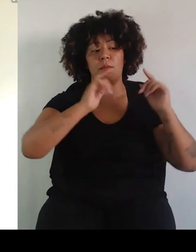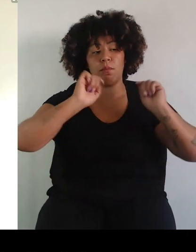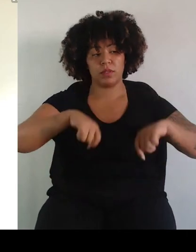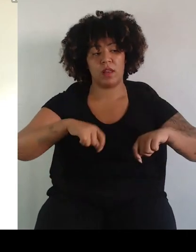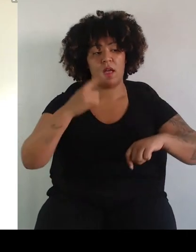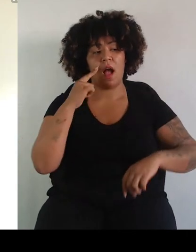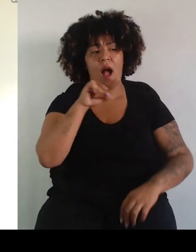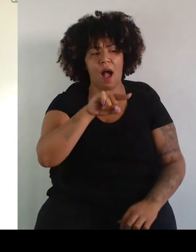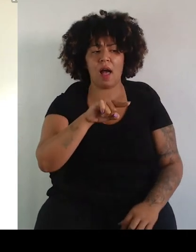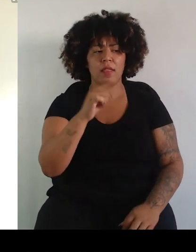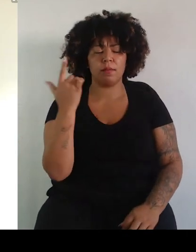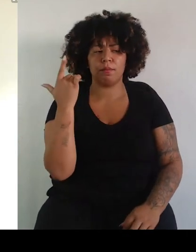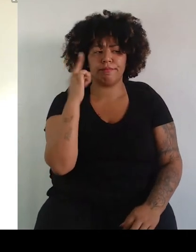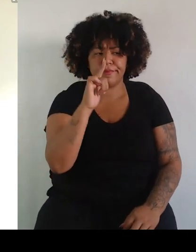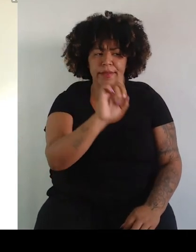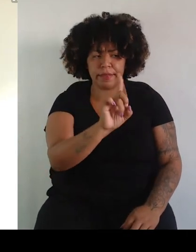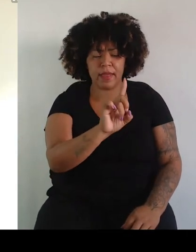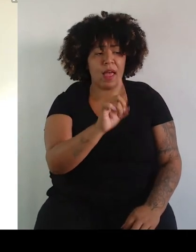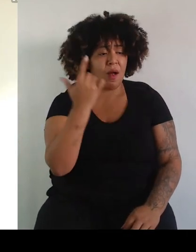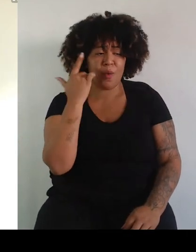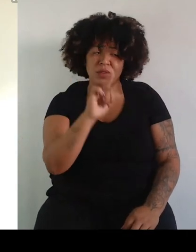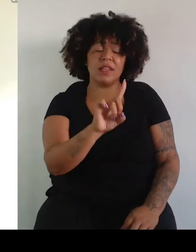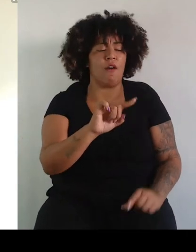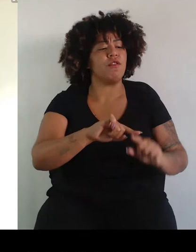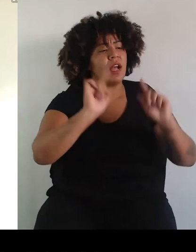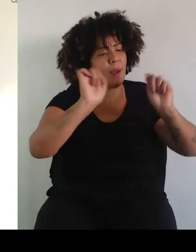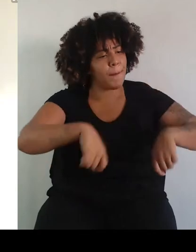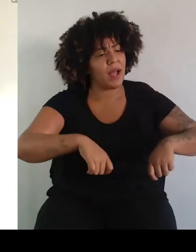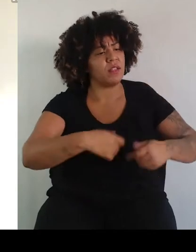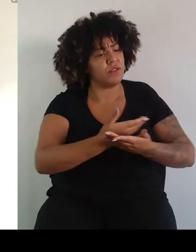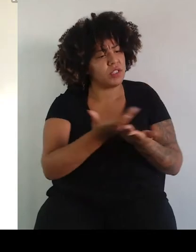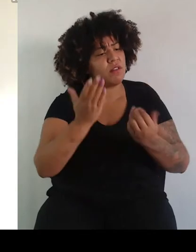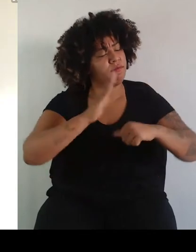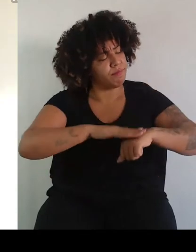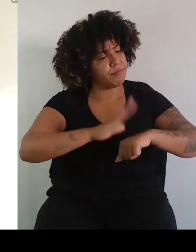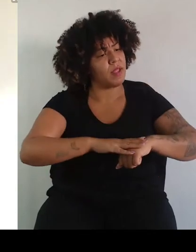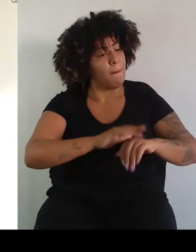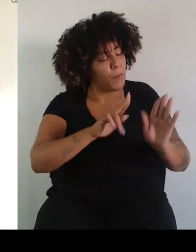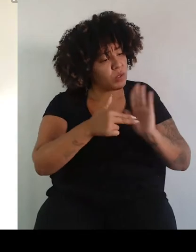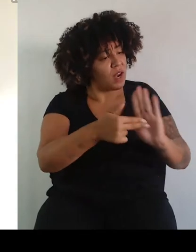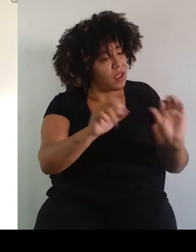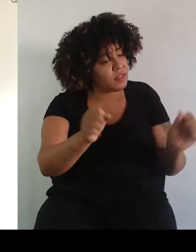há pouco tempo a possibilidade do Impossível